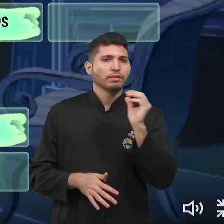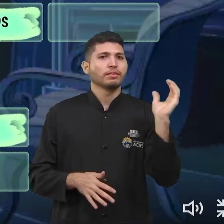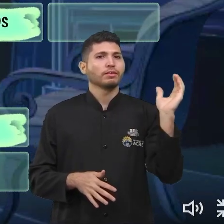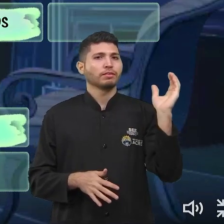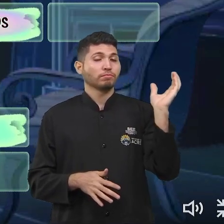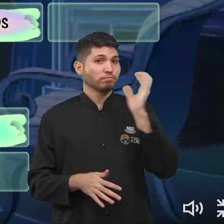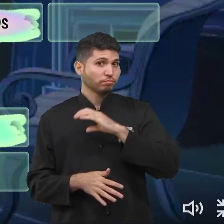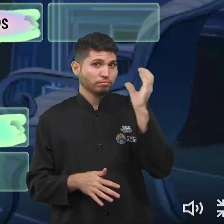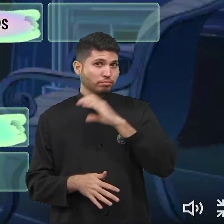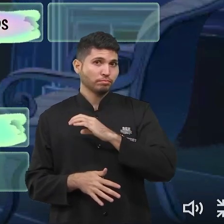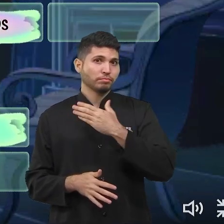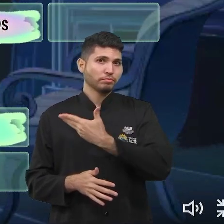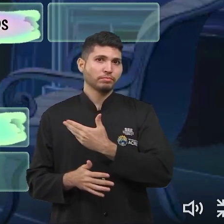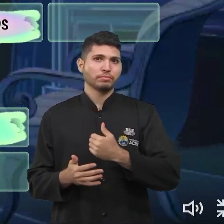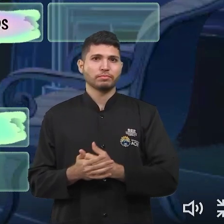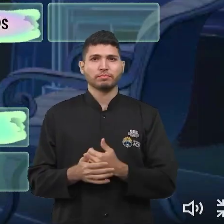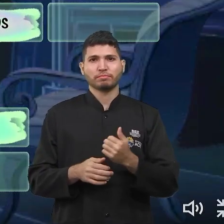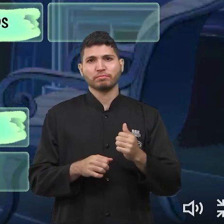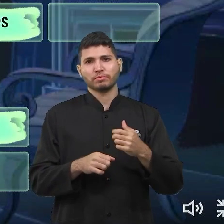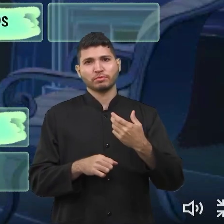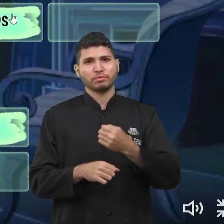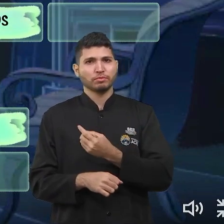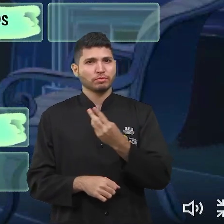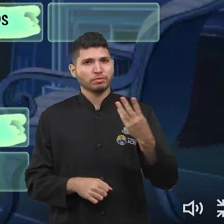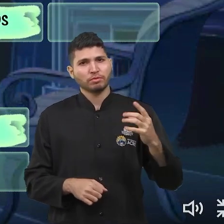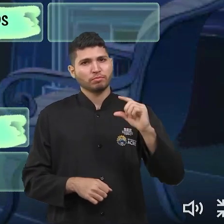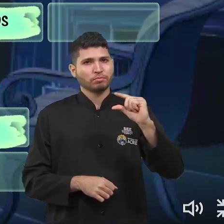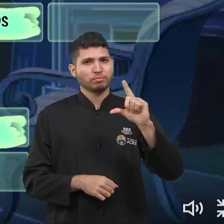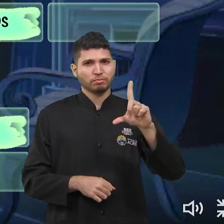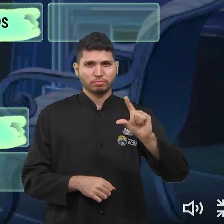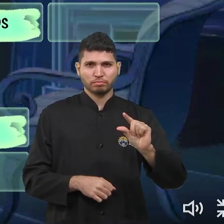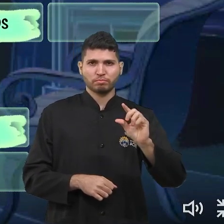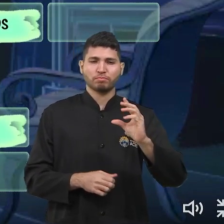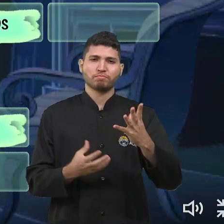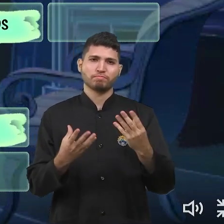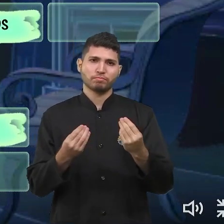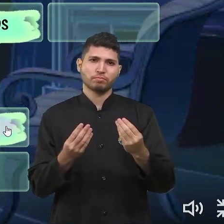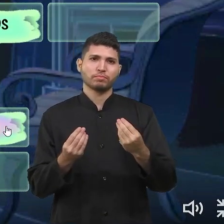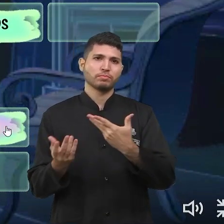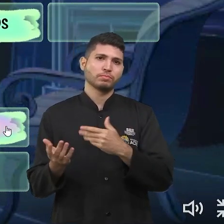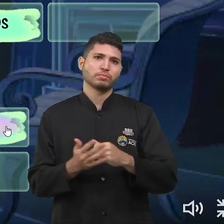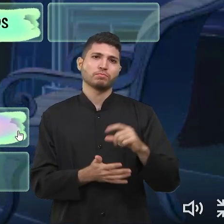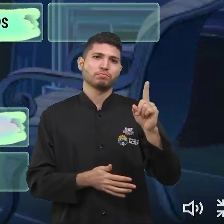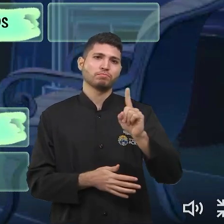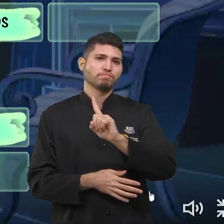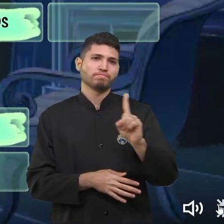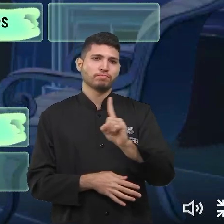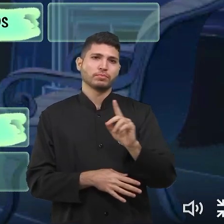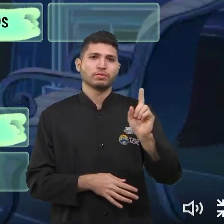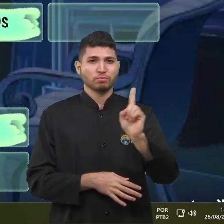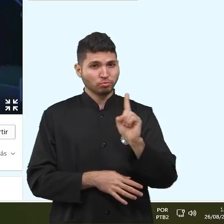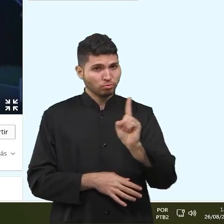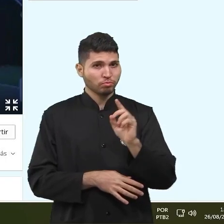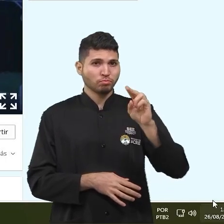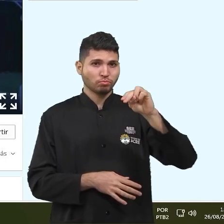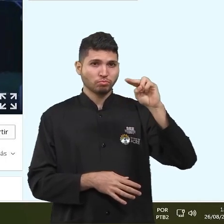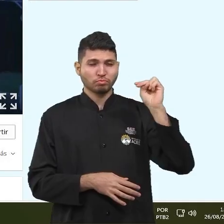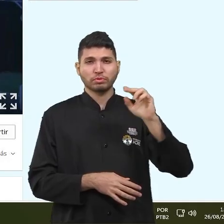quantidade, pouco, menos, muito, e de negação, não, nunca e